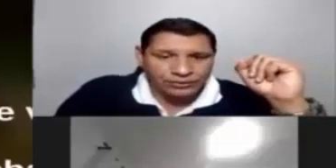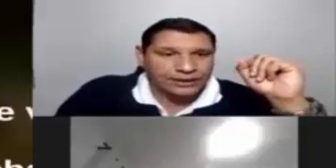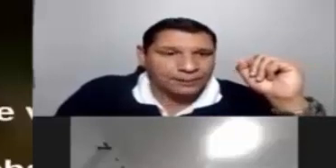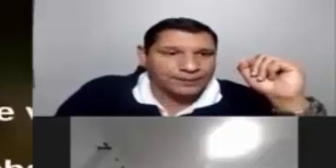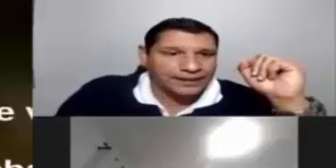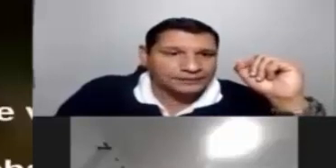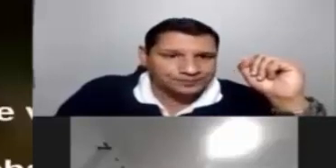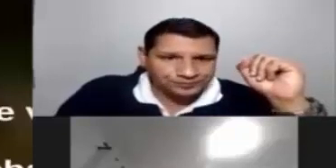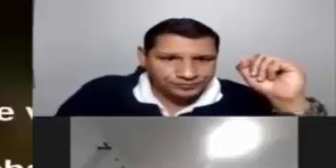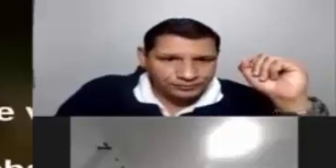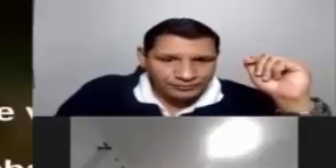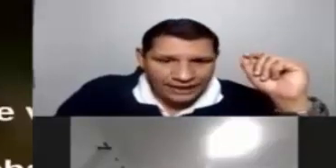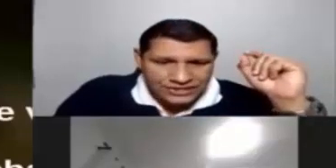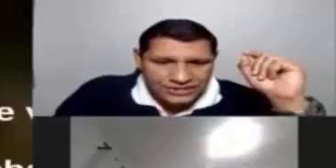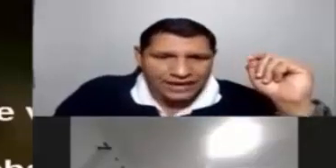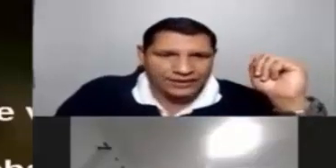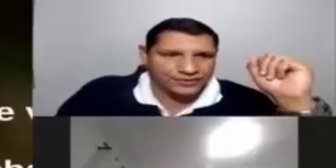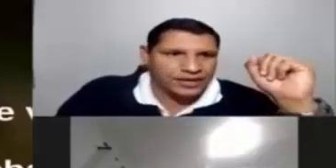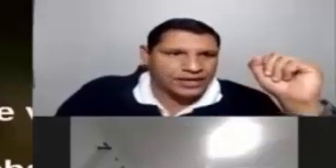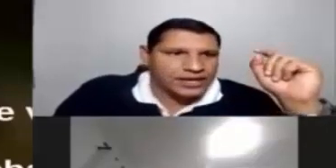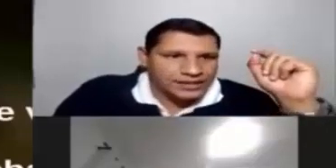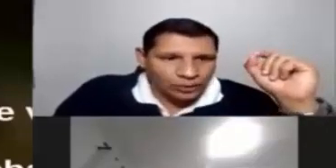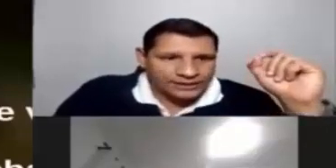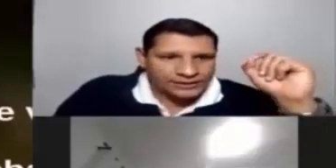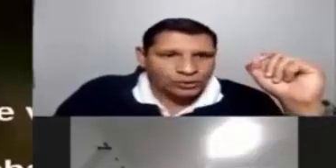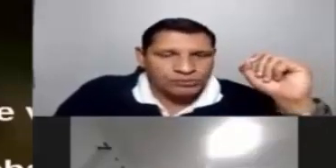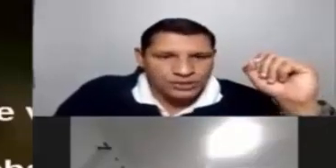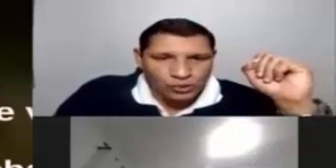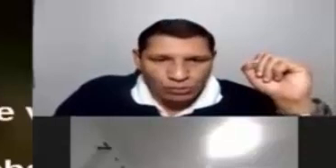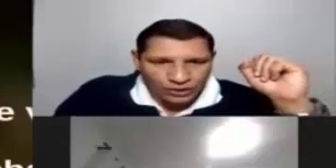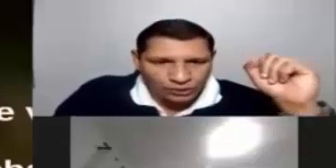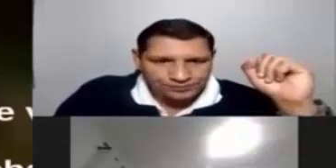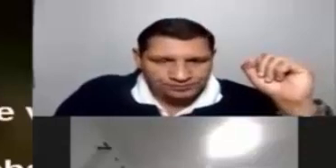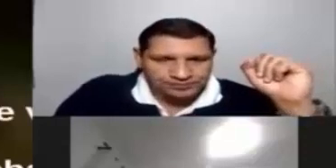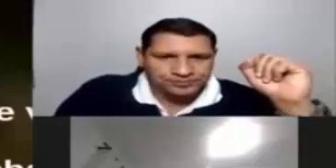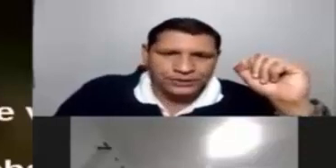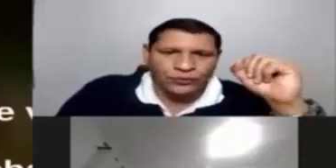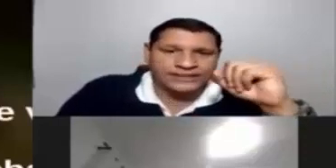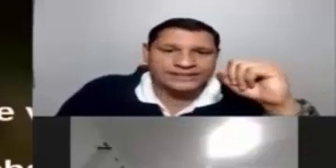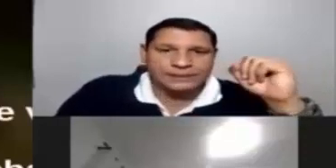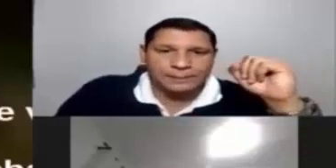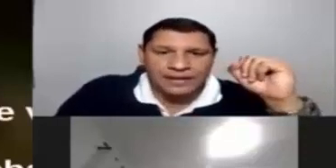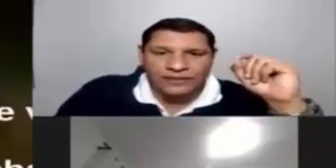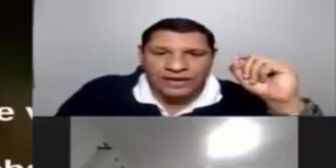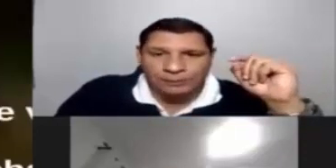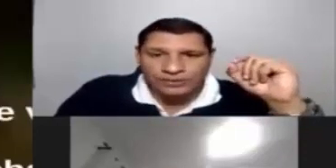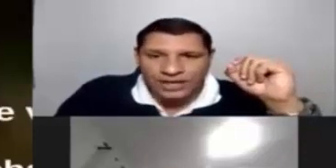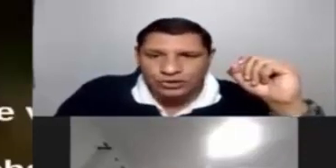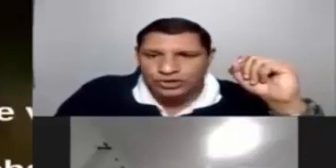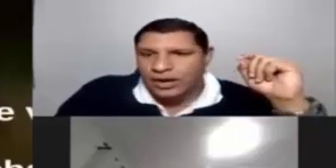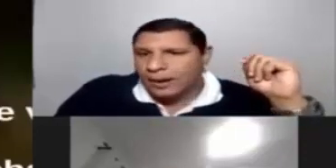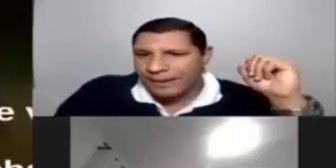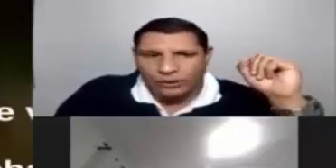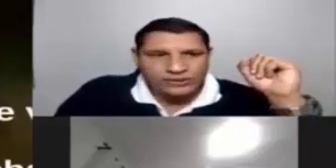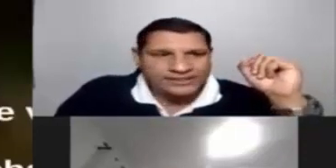vinham lamber-lhe as chagas. E aconteceu que o mendigo morreu e foi levado pelos